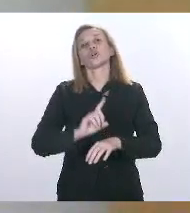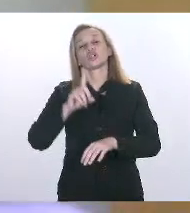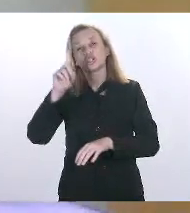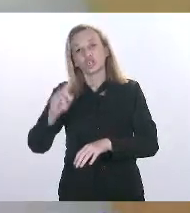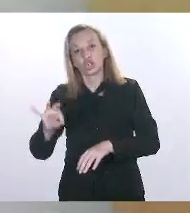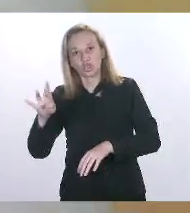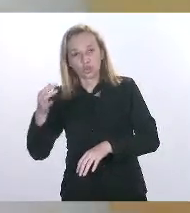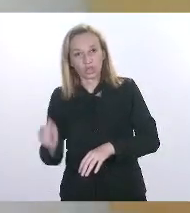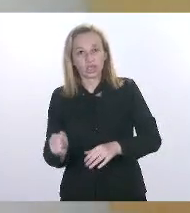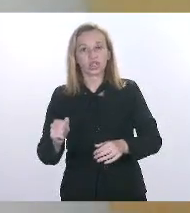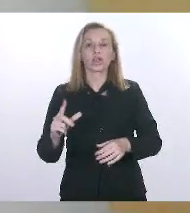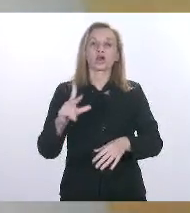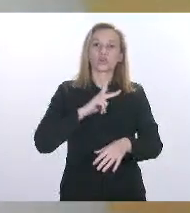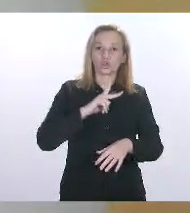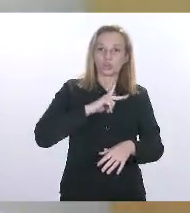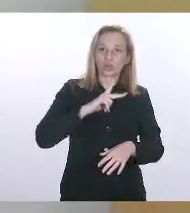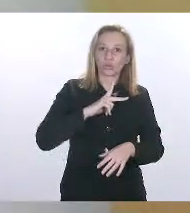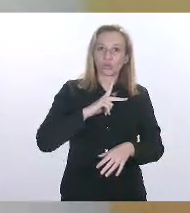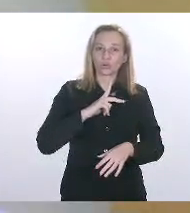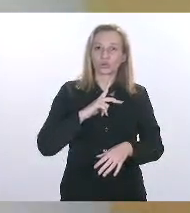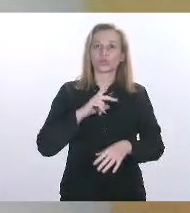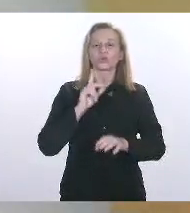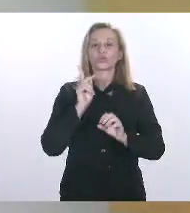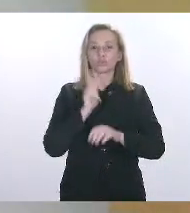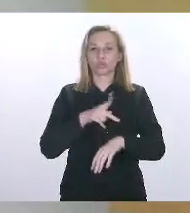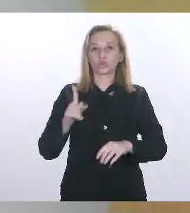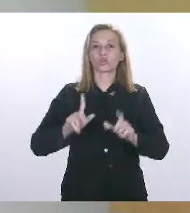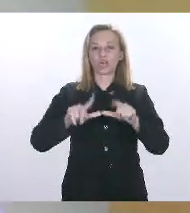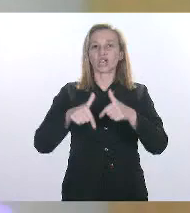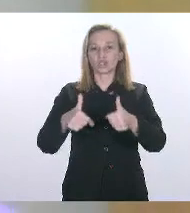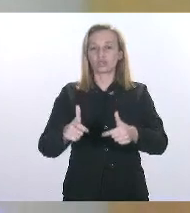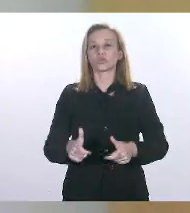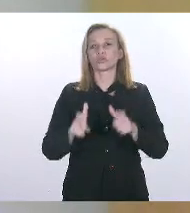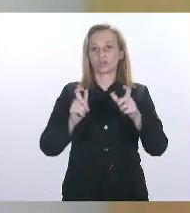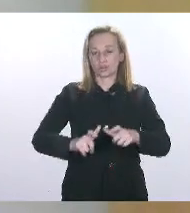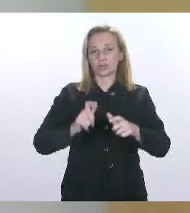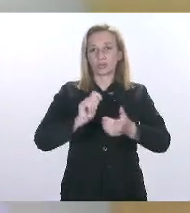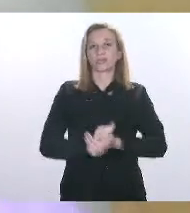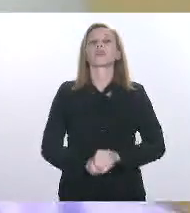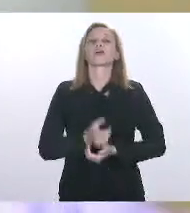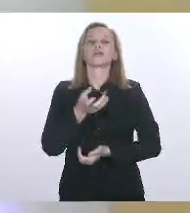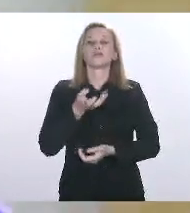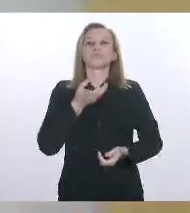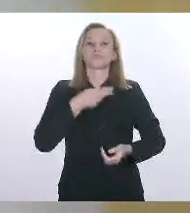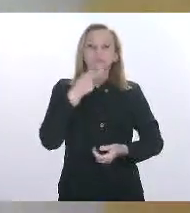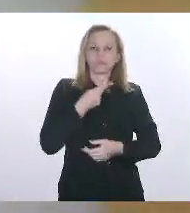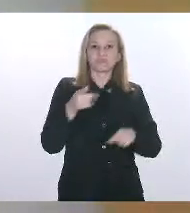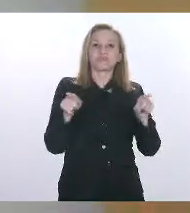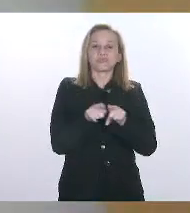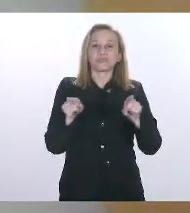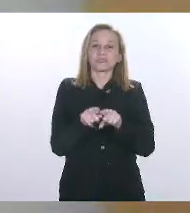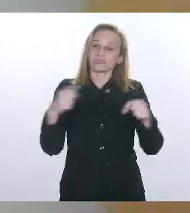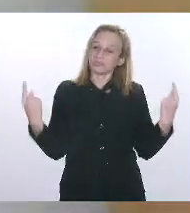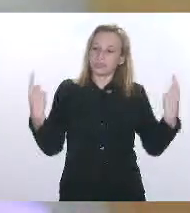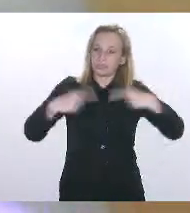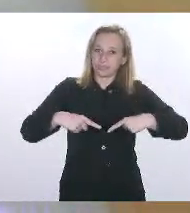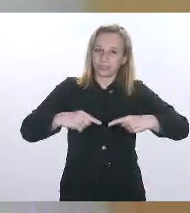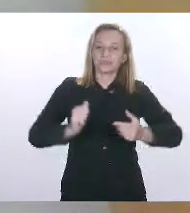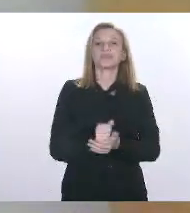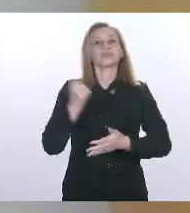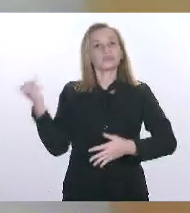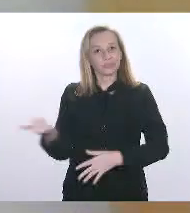feito pelos próprios docentes que ali atuam. Então, eu queria fazer menção também a esses desafios e